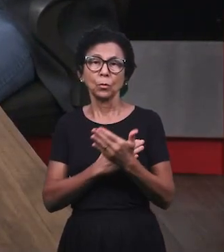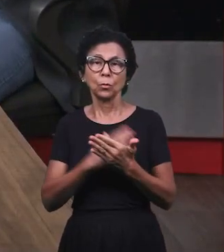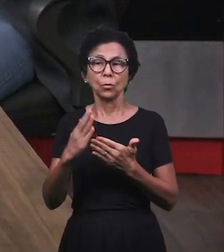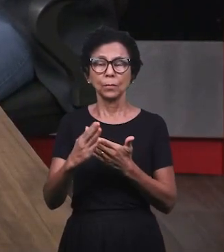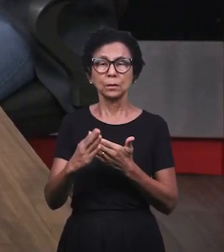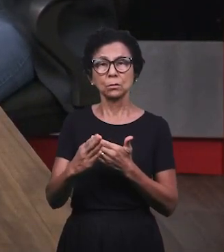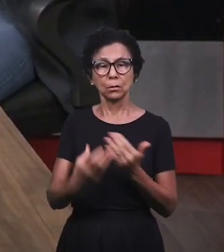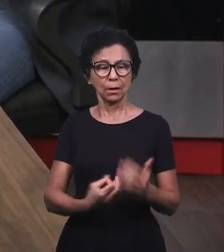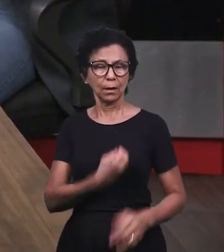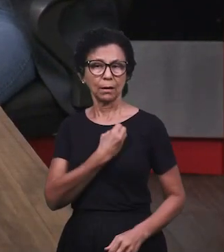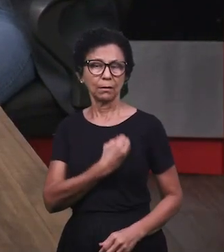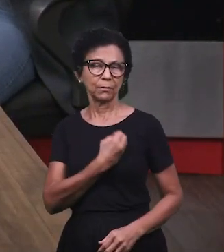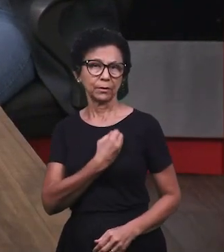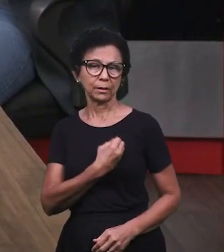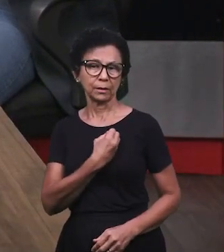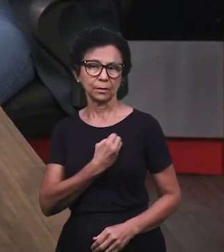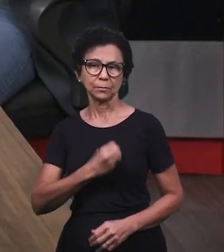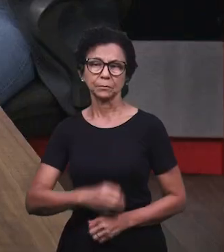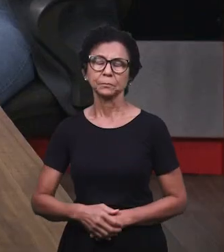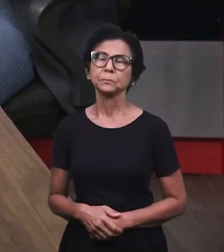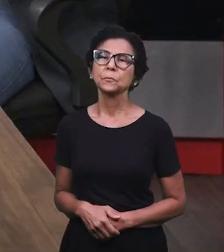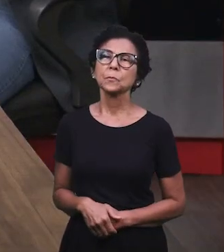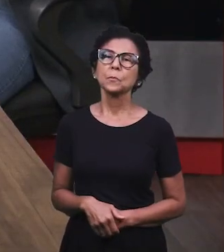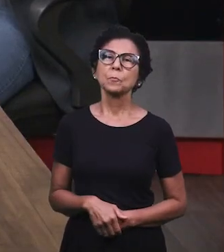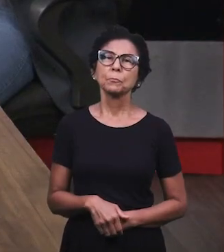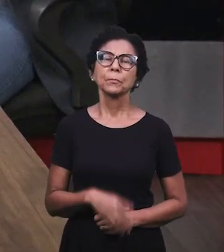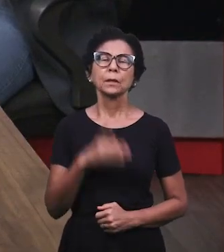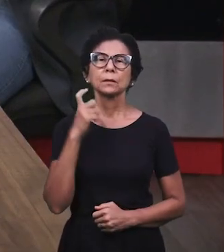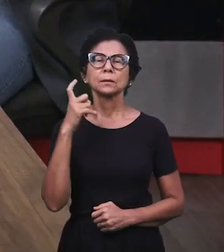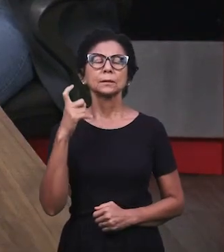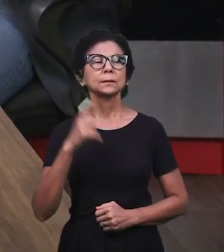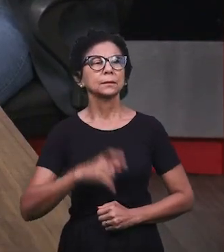vai observar, né, doutor Eduardo, que